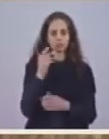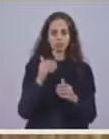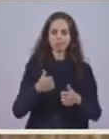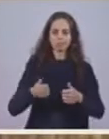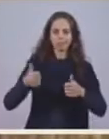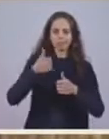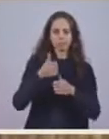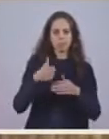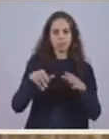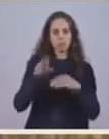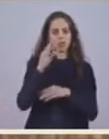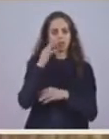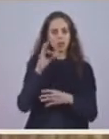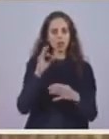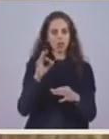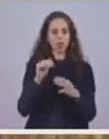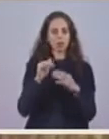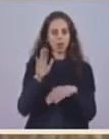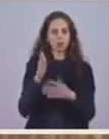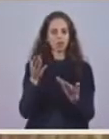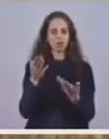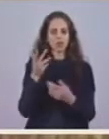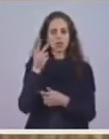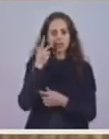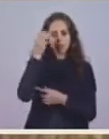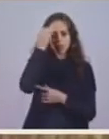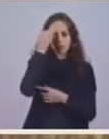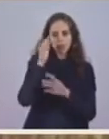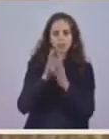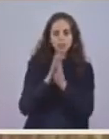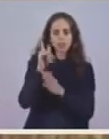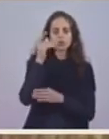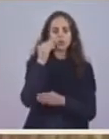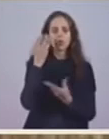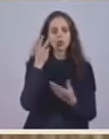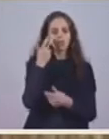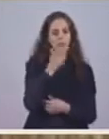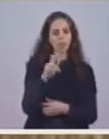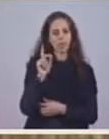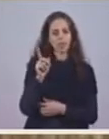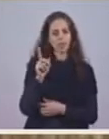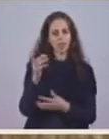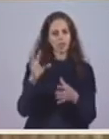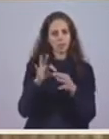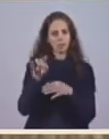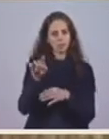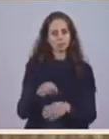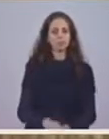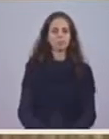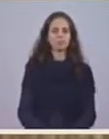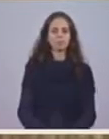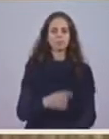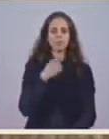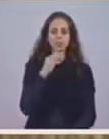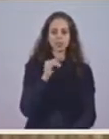sobrenatural, quer dizer, da vida que recebemos de Deus, a vida eterna. Como dizia